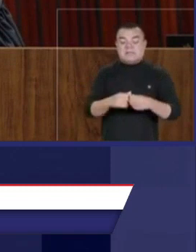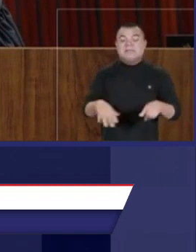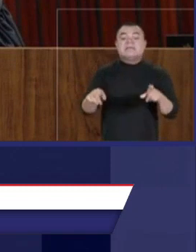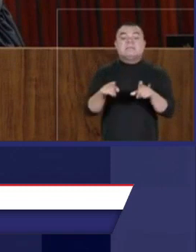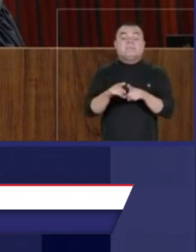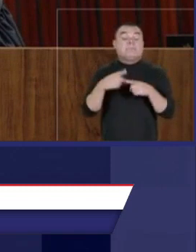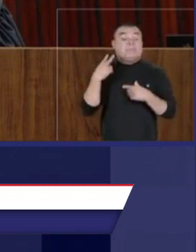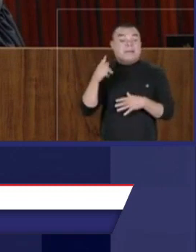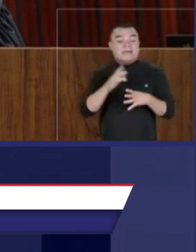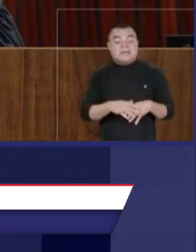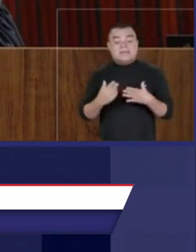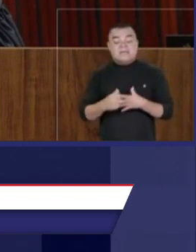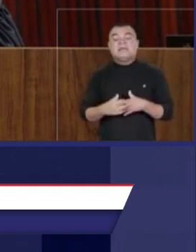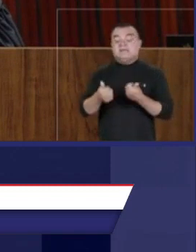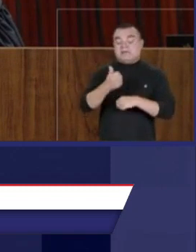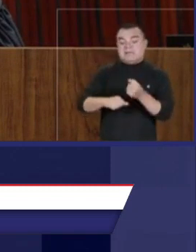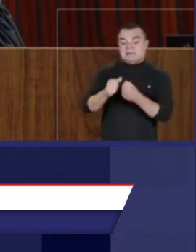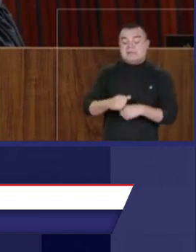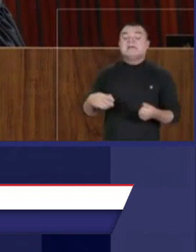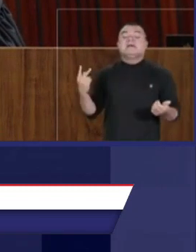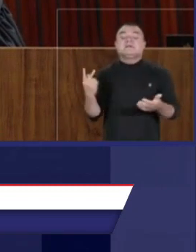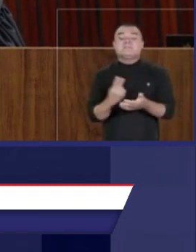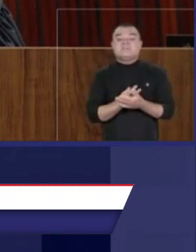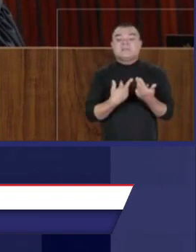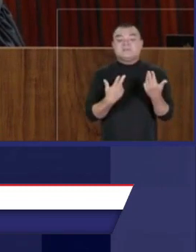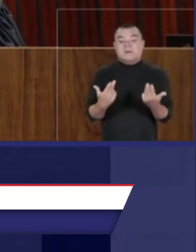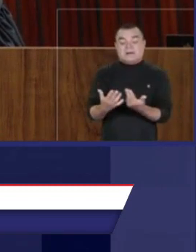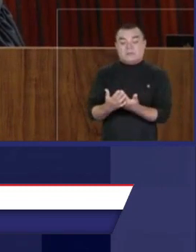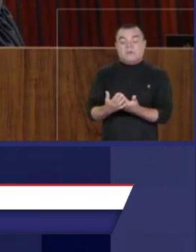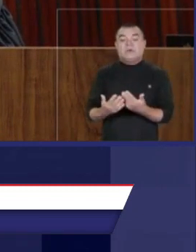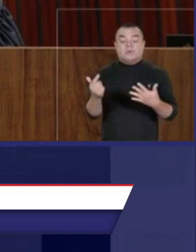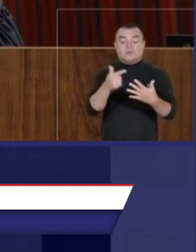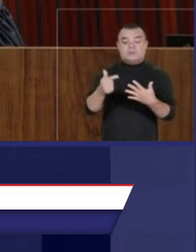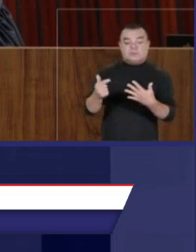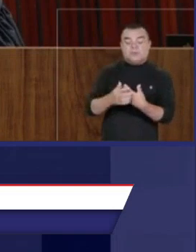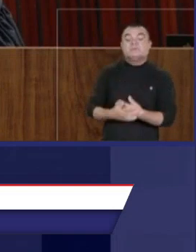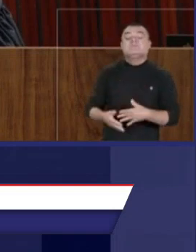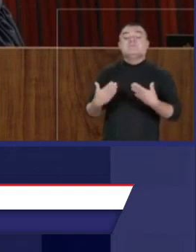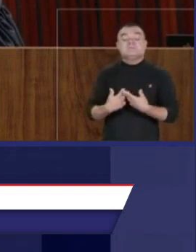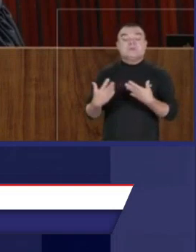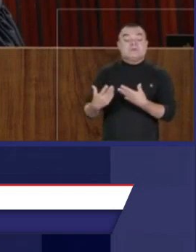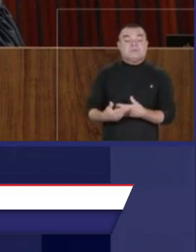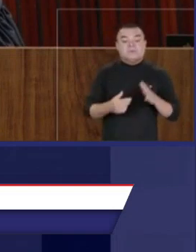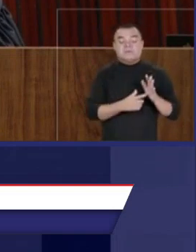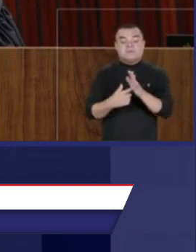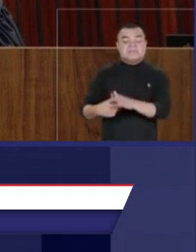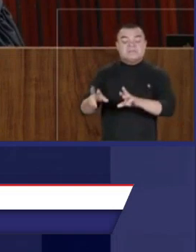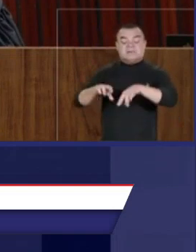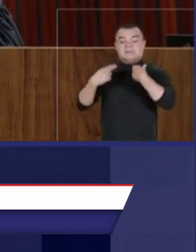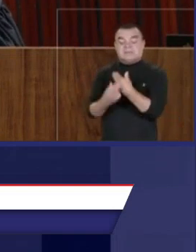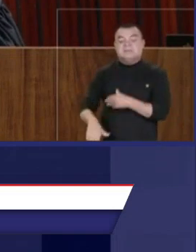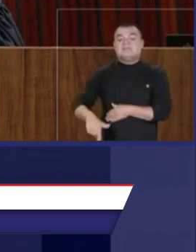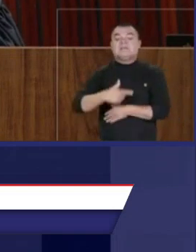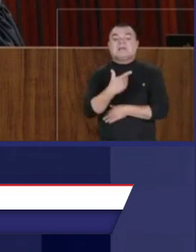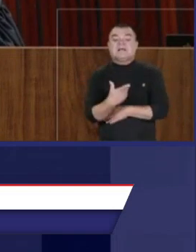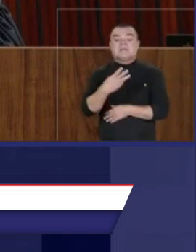Na próxima terça-feira, a sessão será retomada, aí já com o posicionamento de alguns dos ministros que fazem parte aqui do TSE, e na quinta-feira